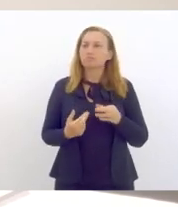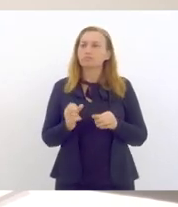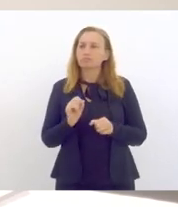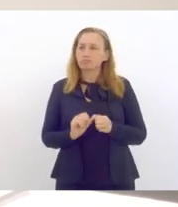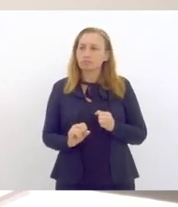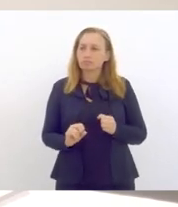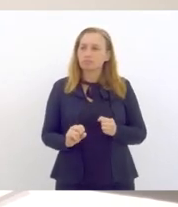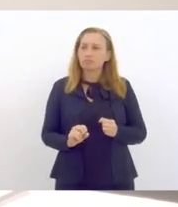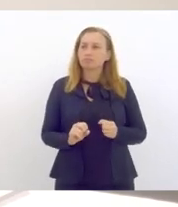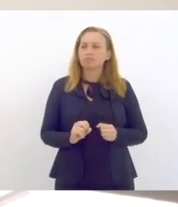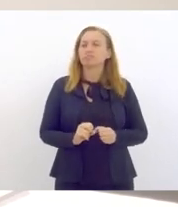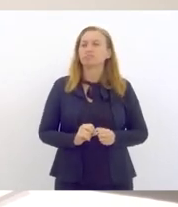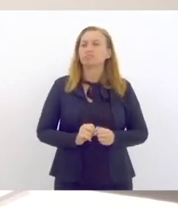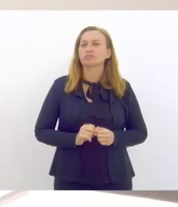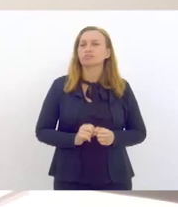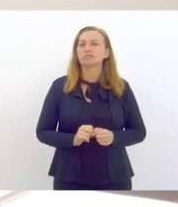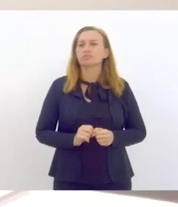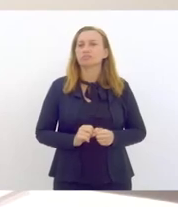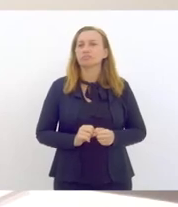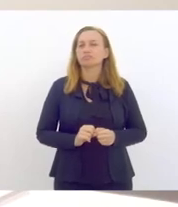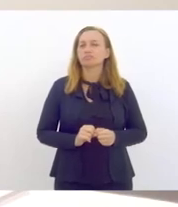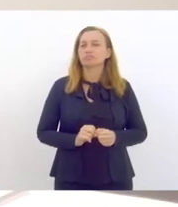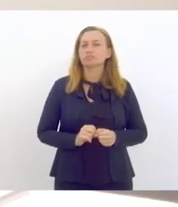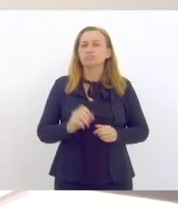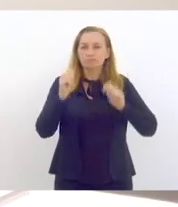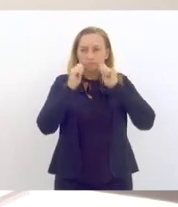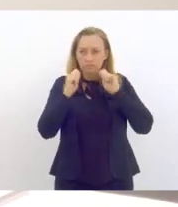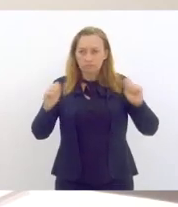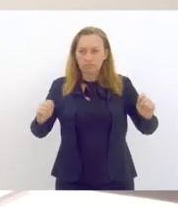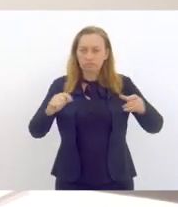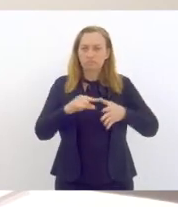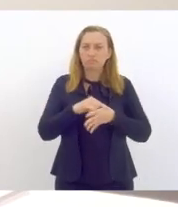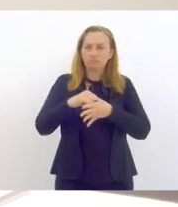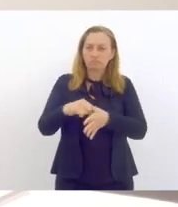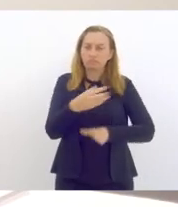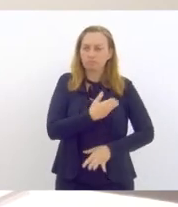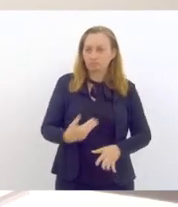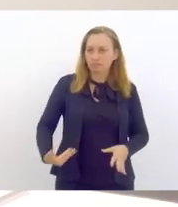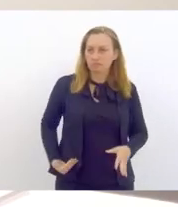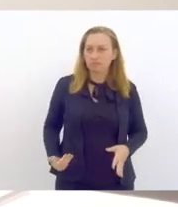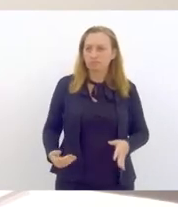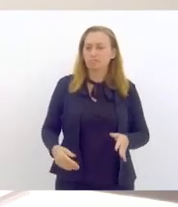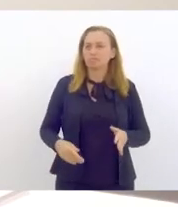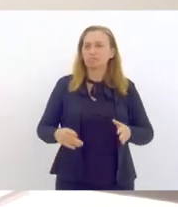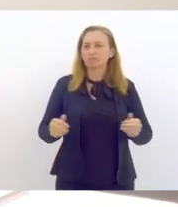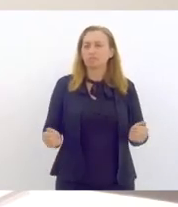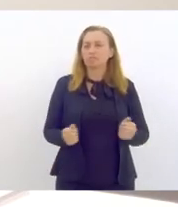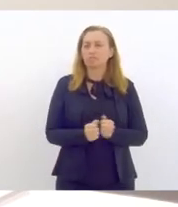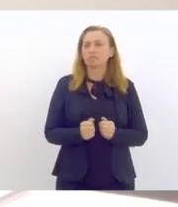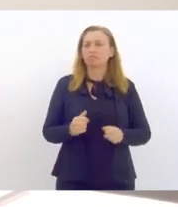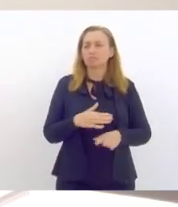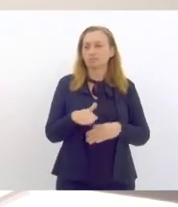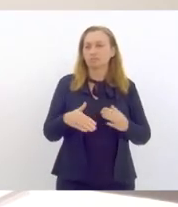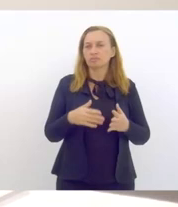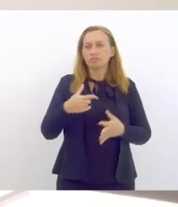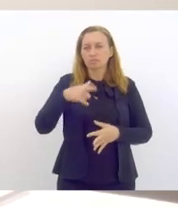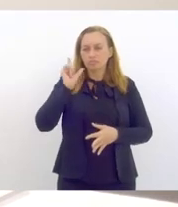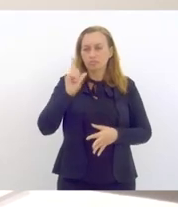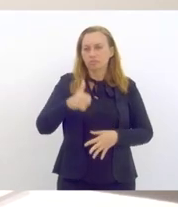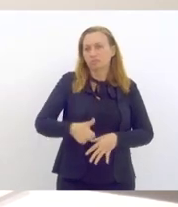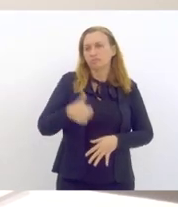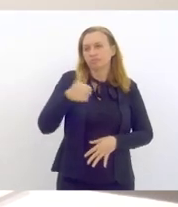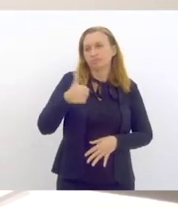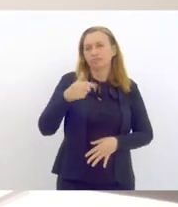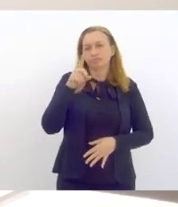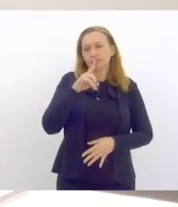nós iríamos pegar assessoria da liderança do governo que participou de todos até porque ontem efetivamente foi o